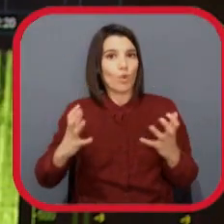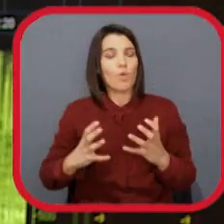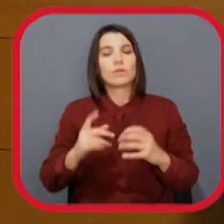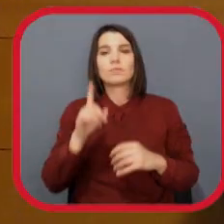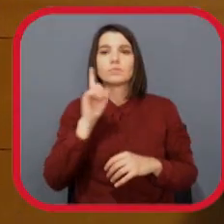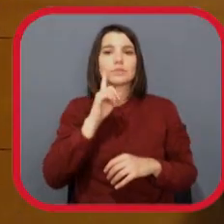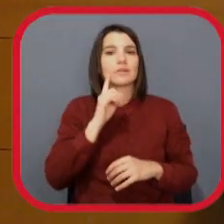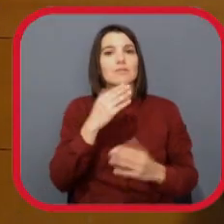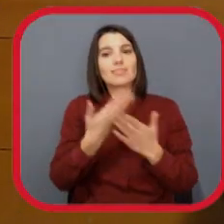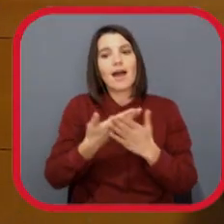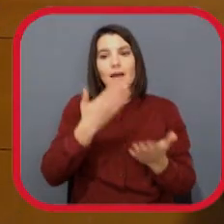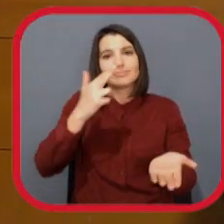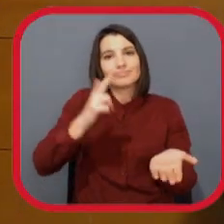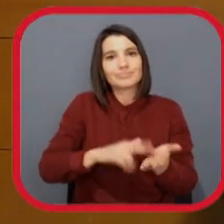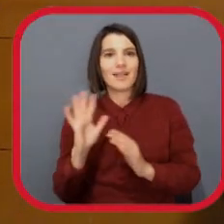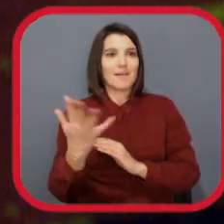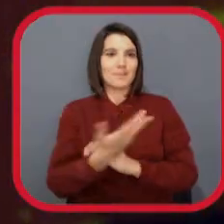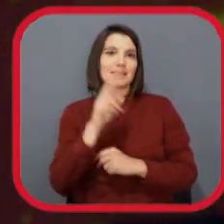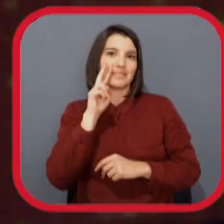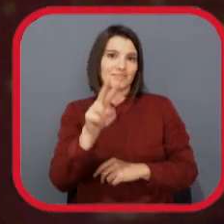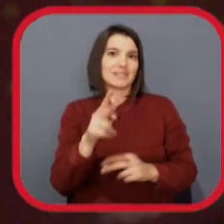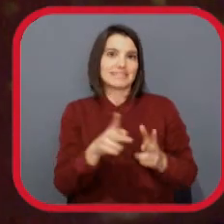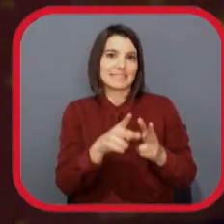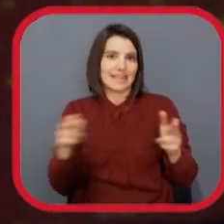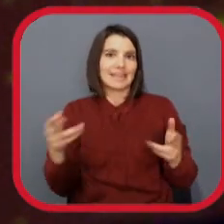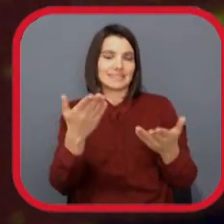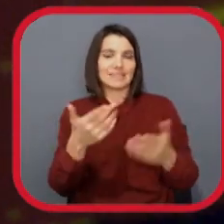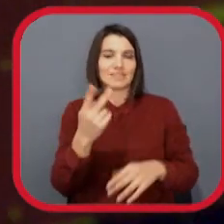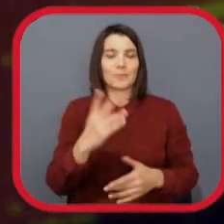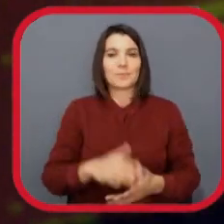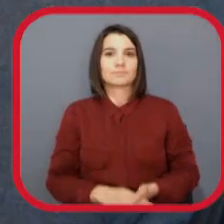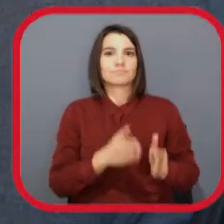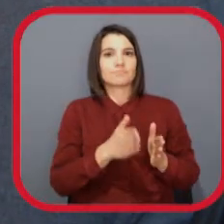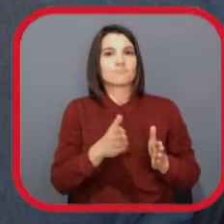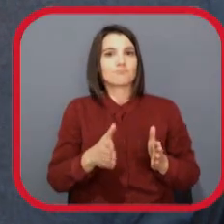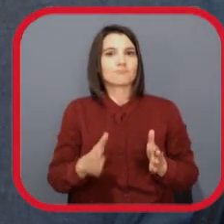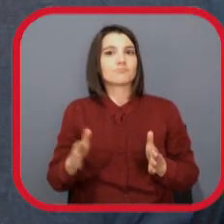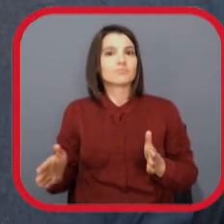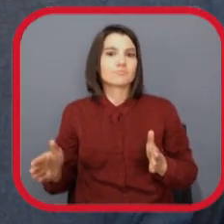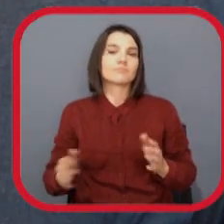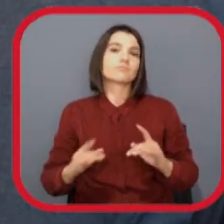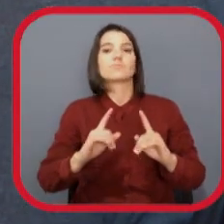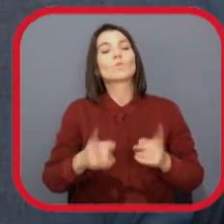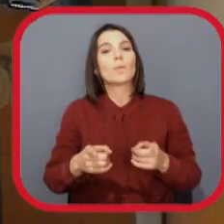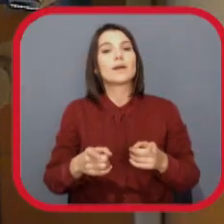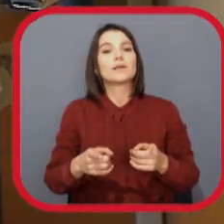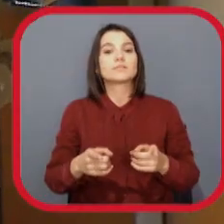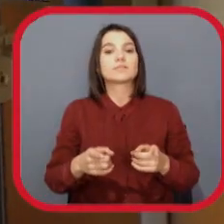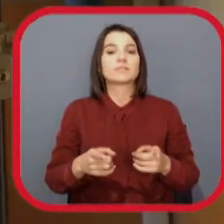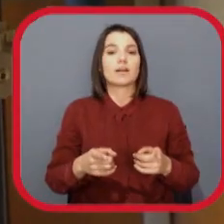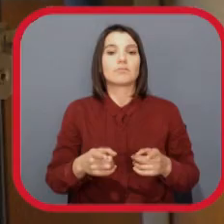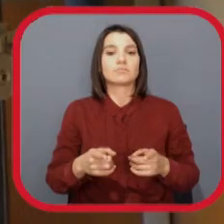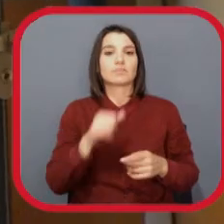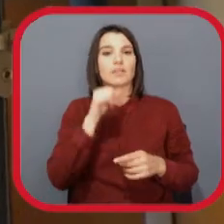pós-produção de som é essencial para criar a realidade dos ambientes que vemos na série. O processo começa-se